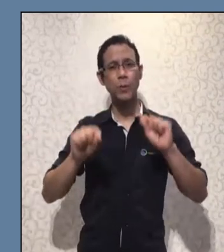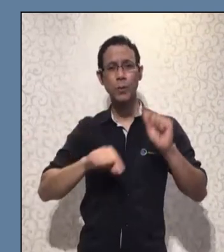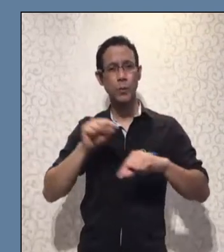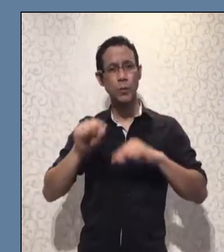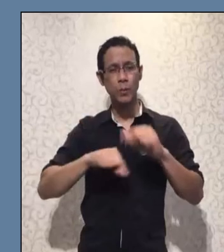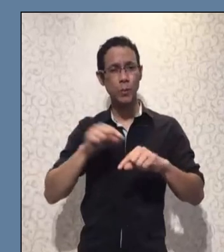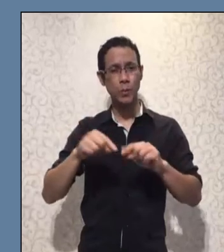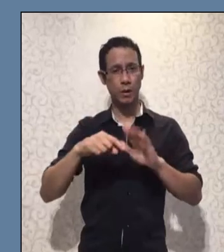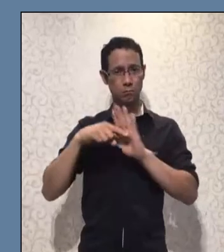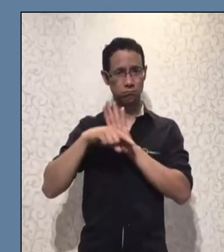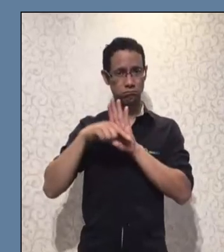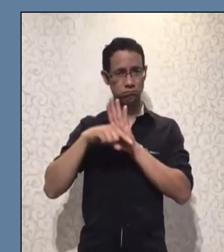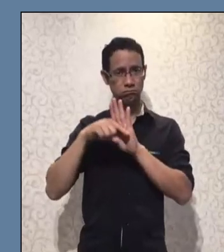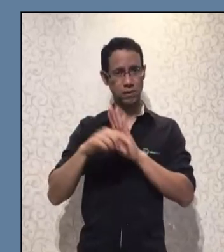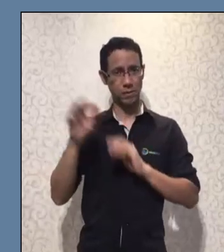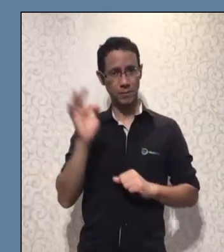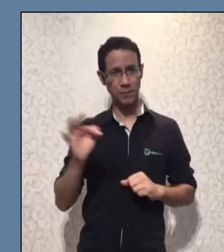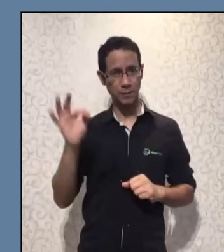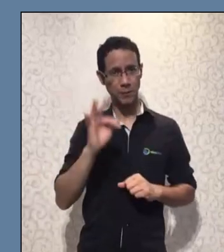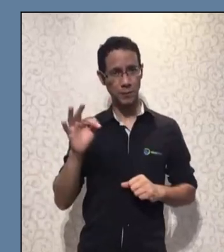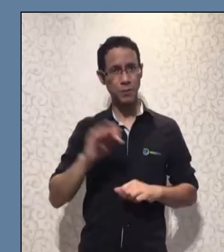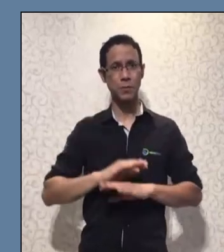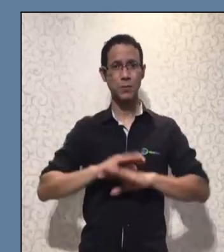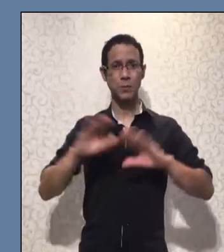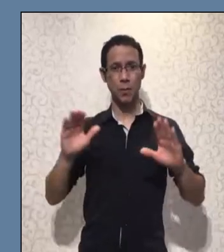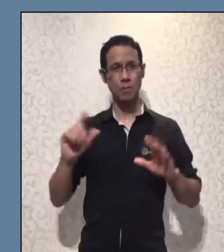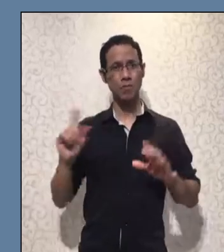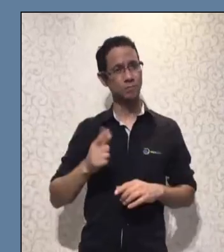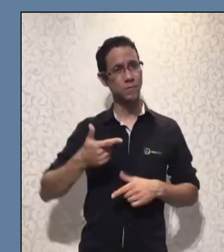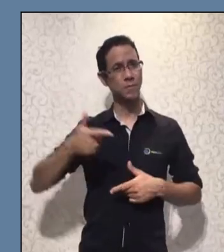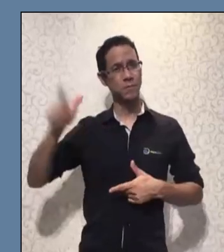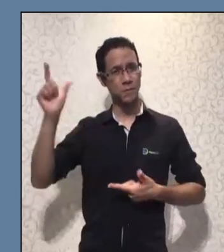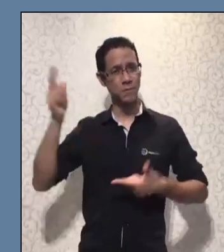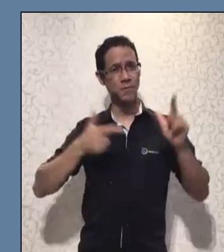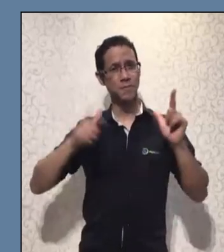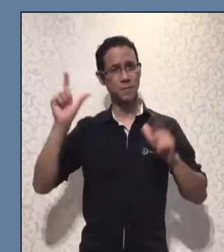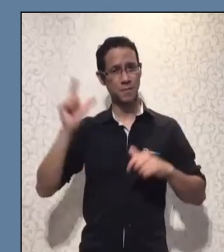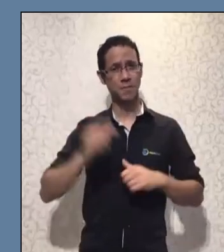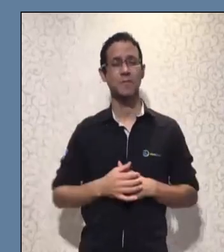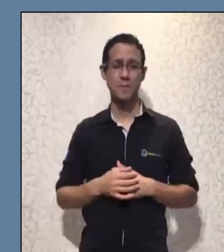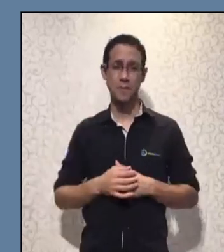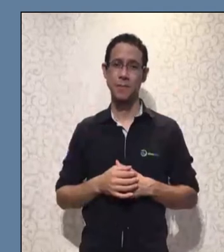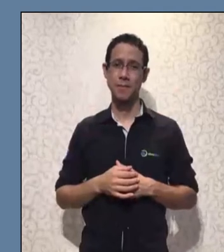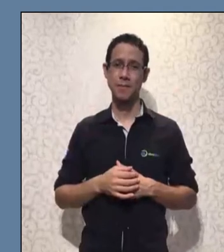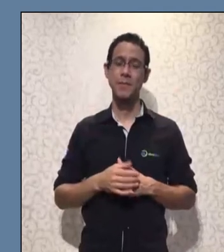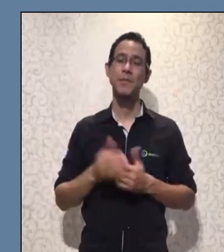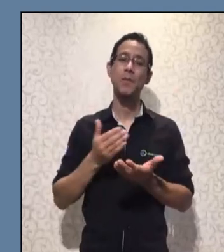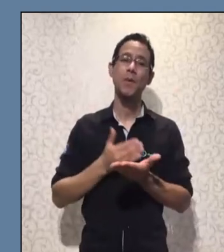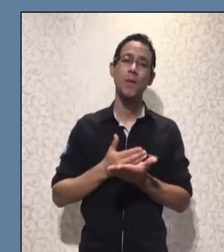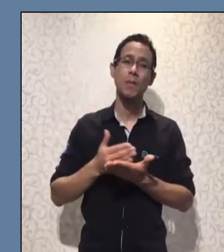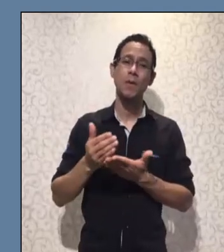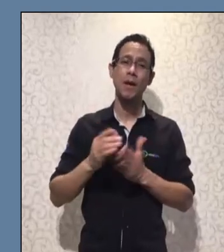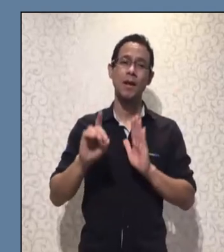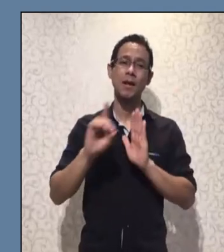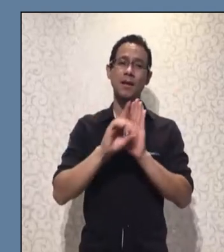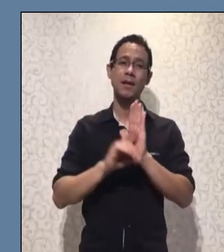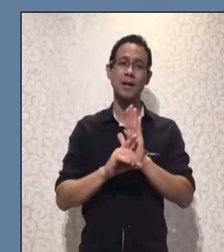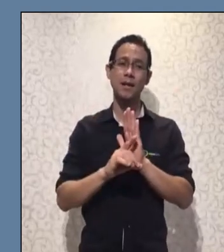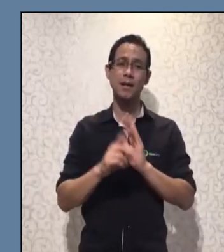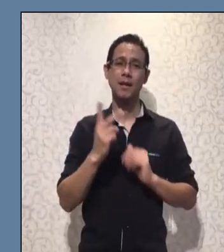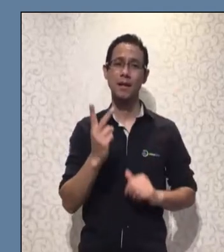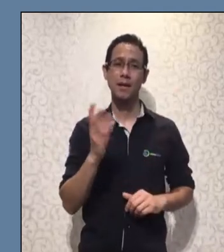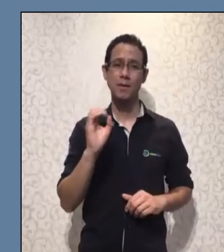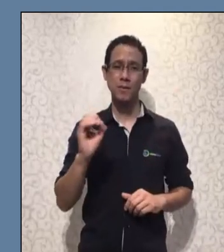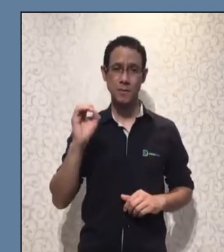né? E essa perspectiva, acho que ela vem desde no início da década de 2000,